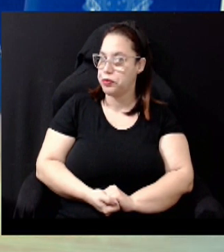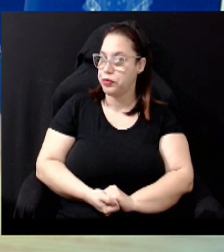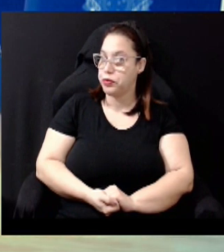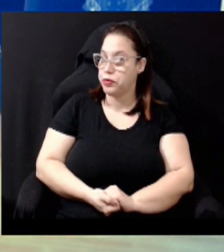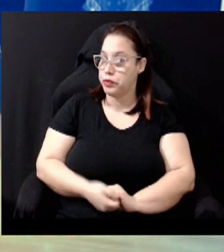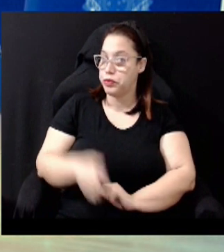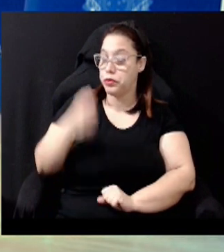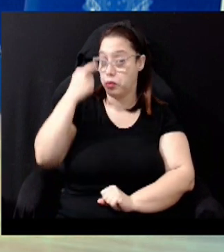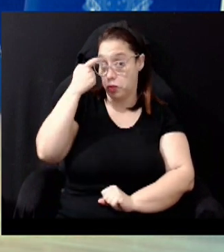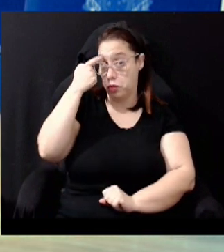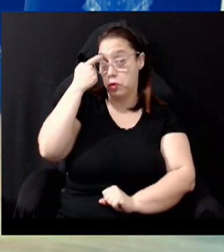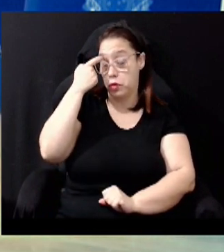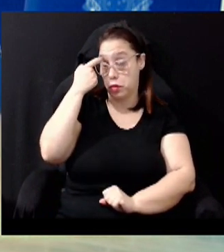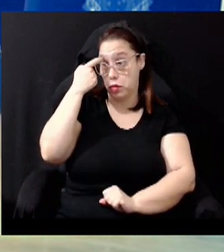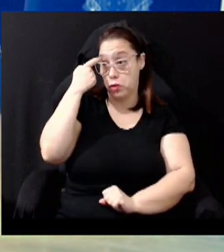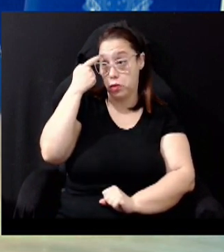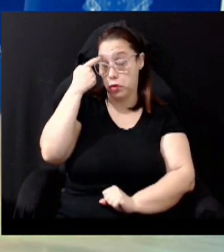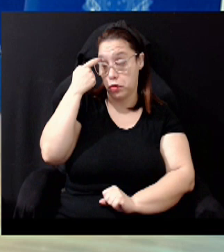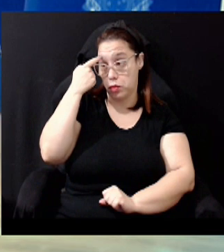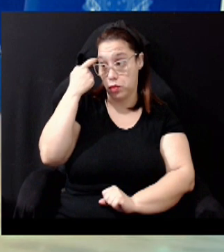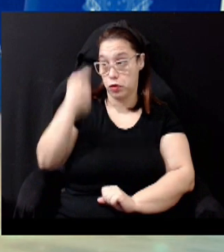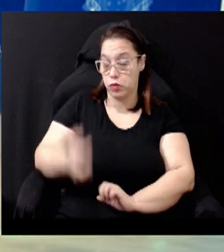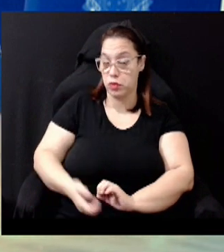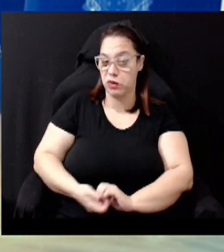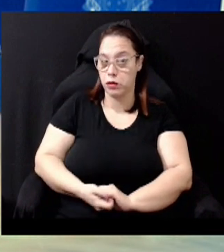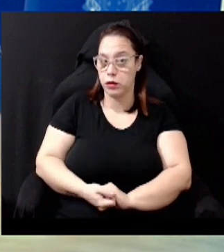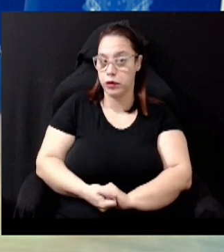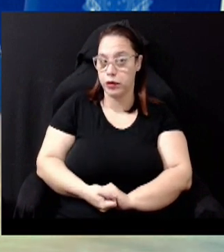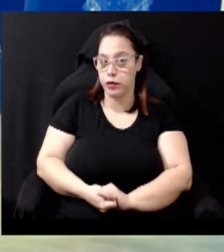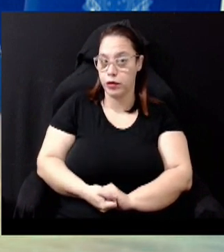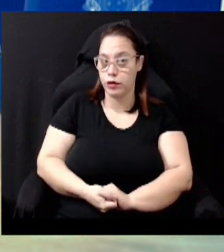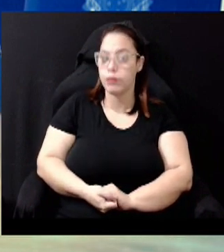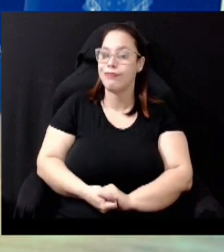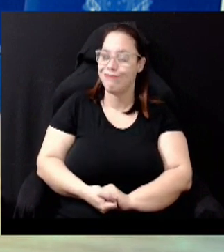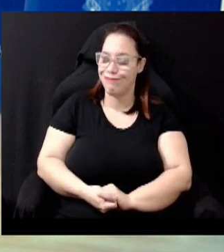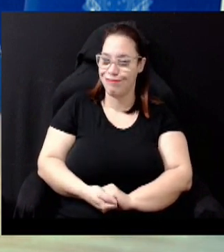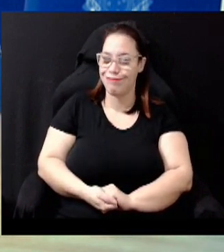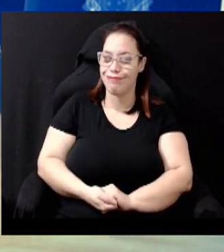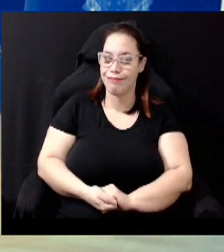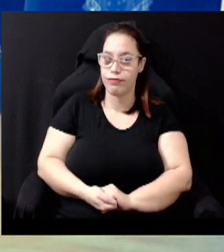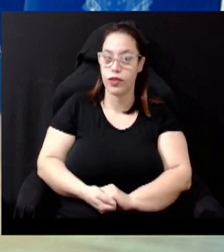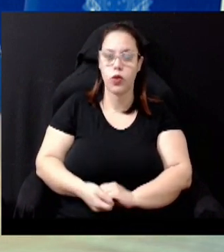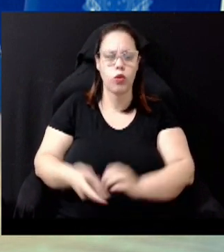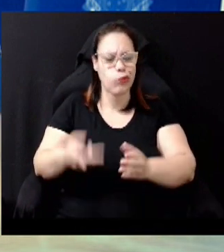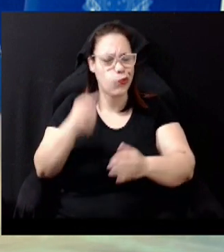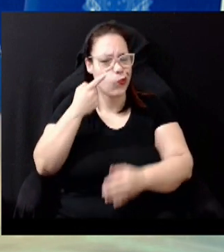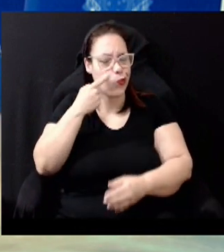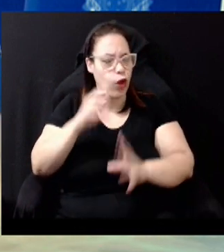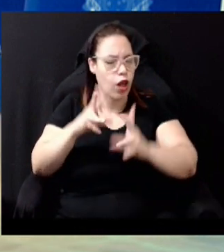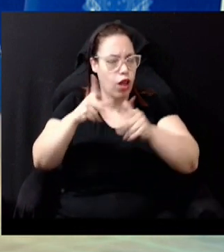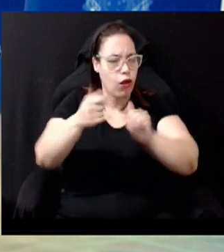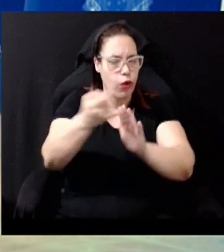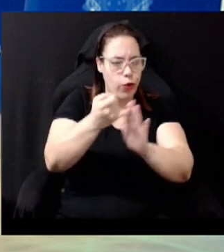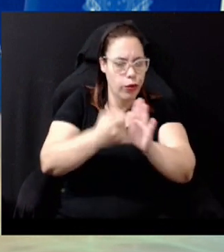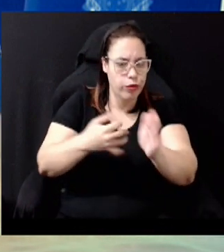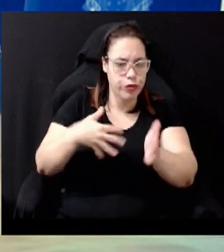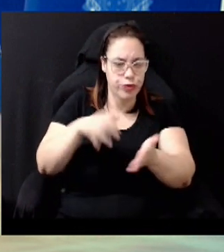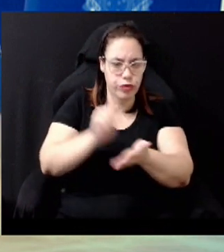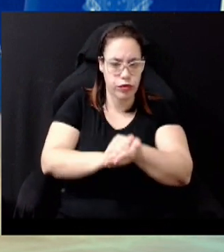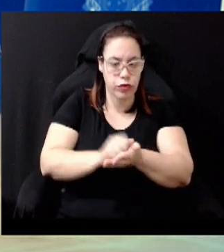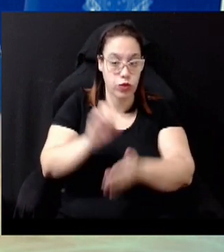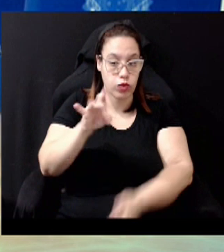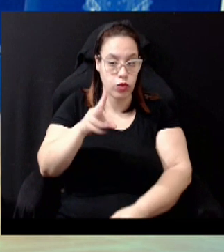para hotel, padeiro e sushiman. Para conferir todas as vagas, é só acessar o